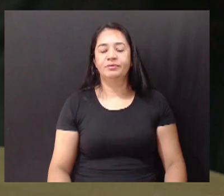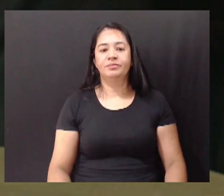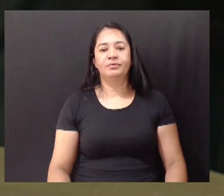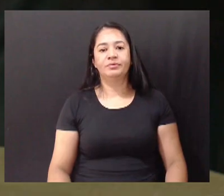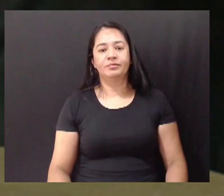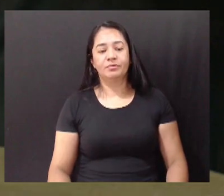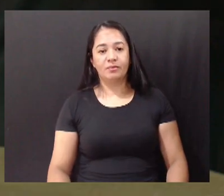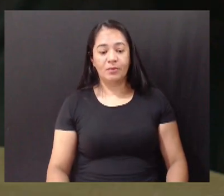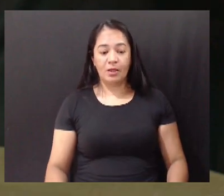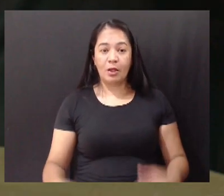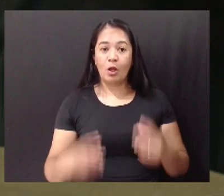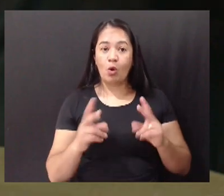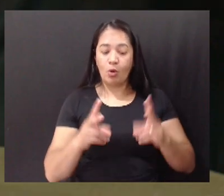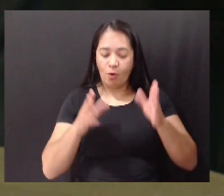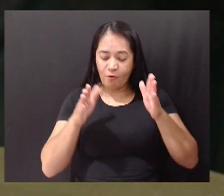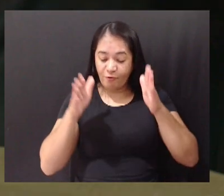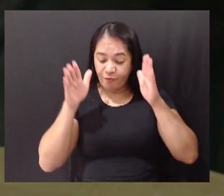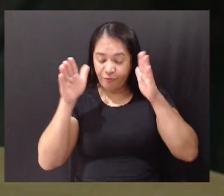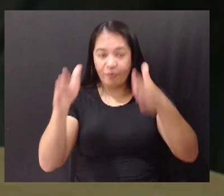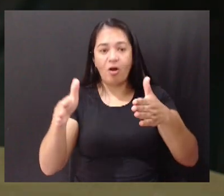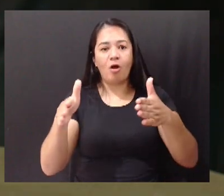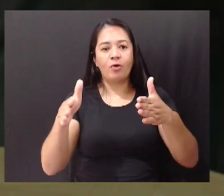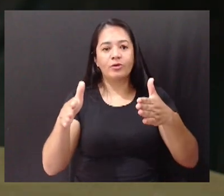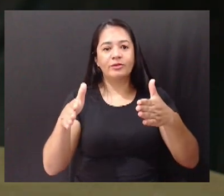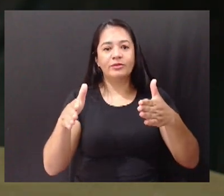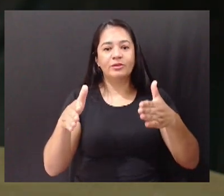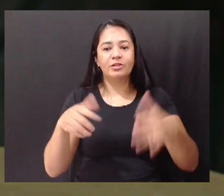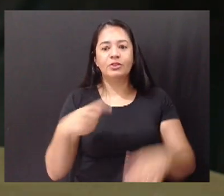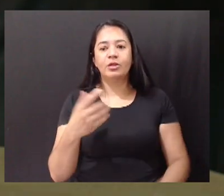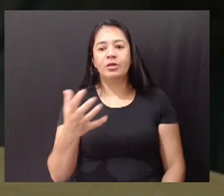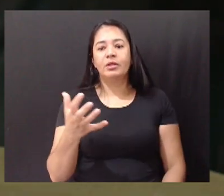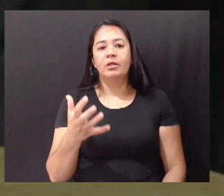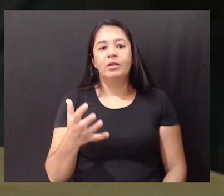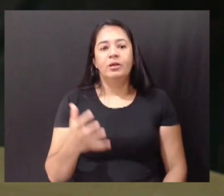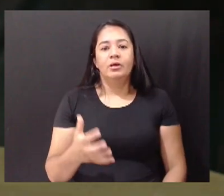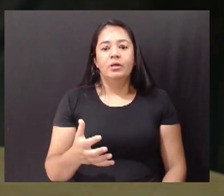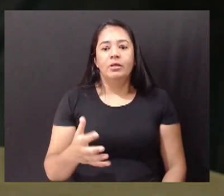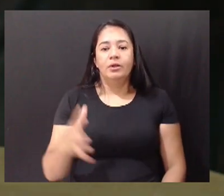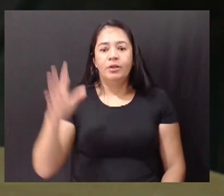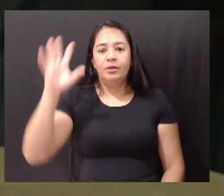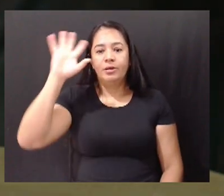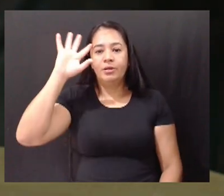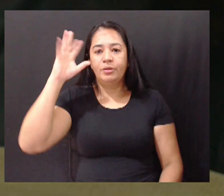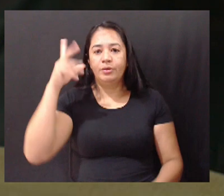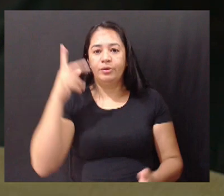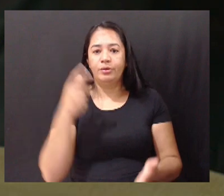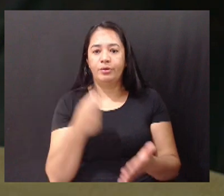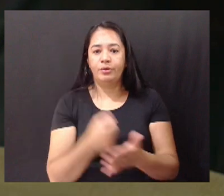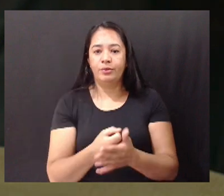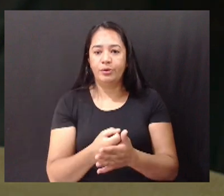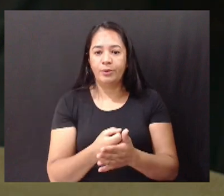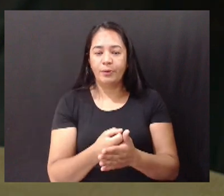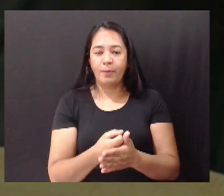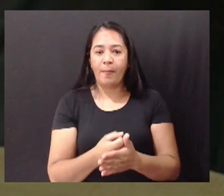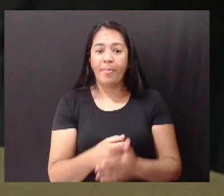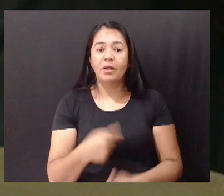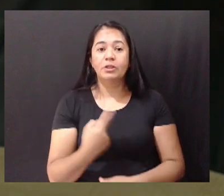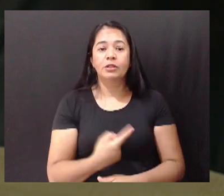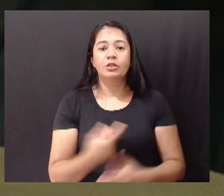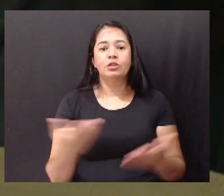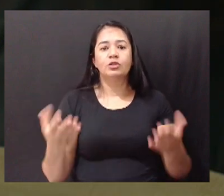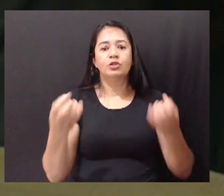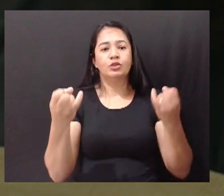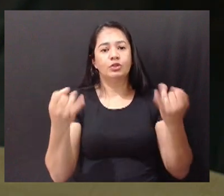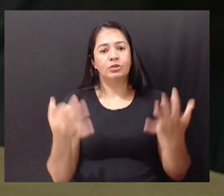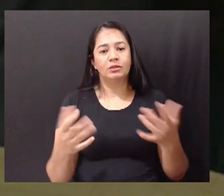foco naquilo que a gente quer resolver, na situação que a gente precisa resolver. A gente está falando aqui da dependência,